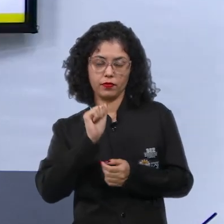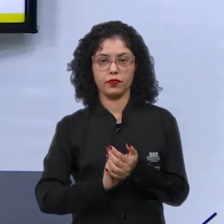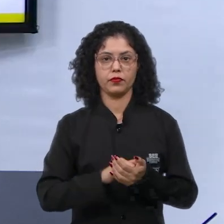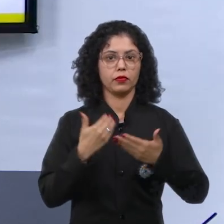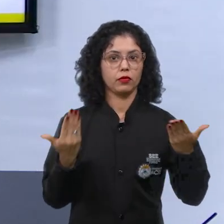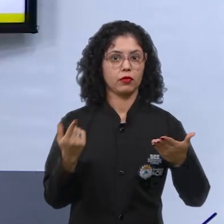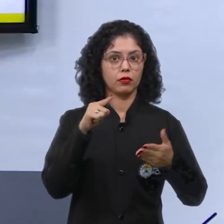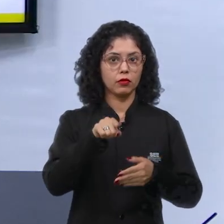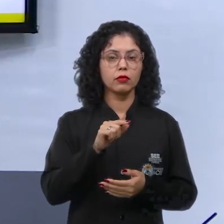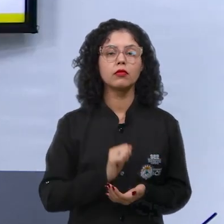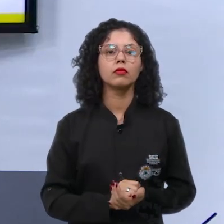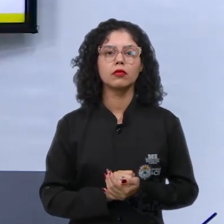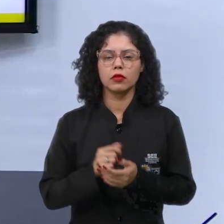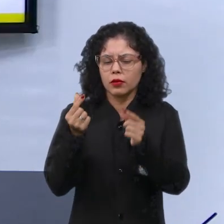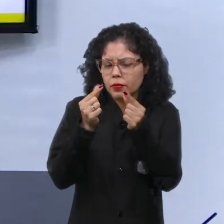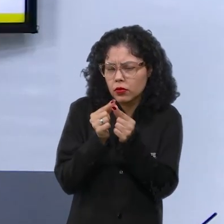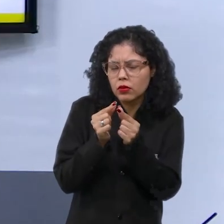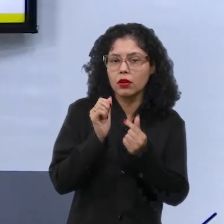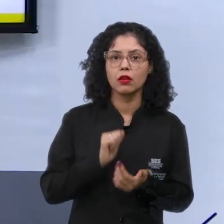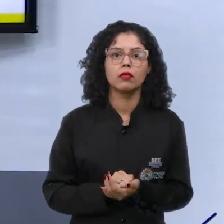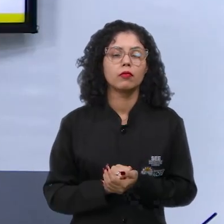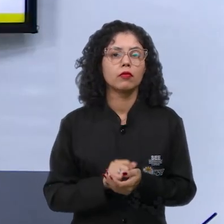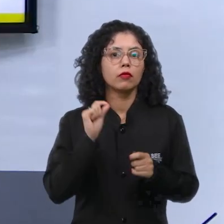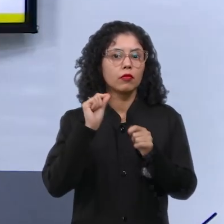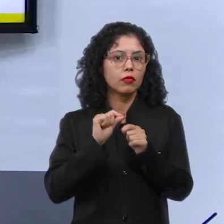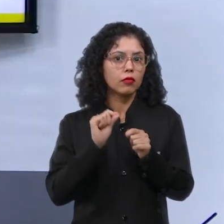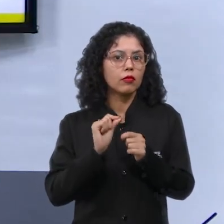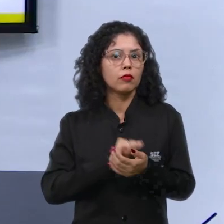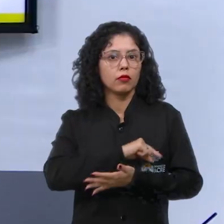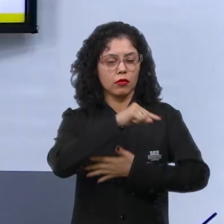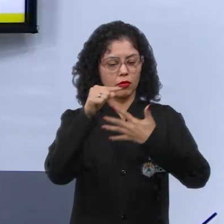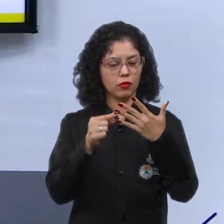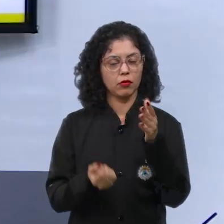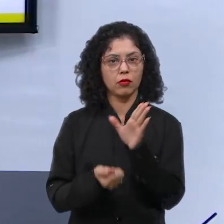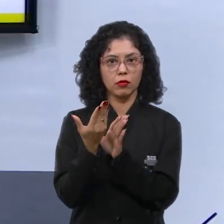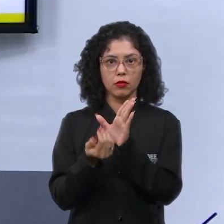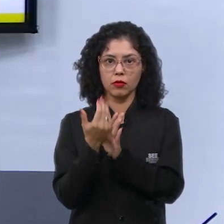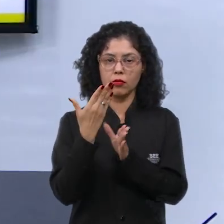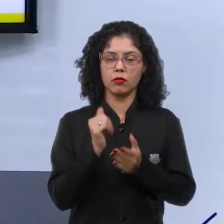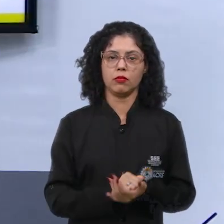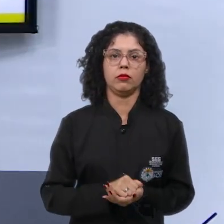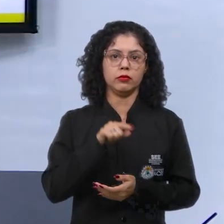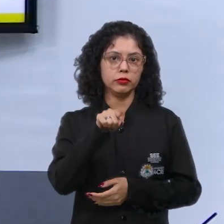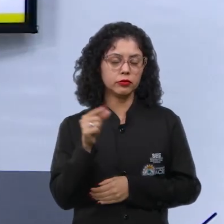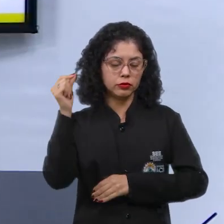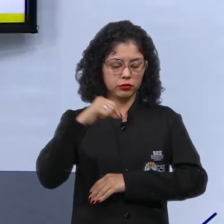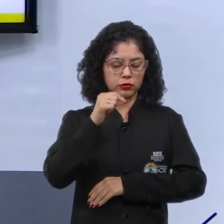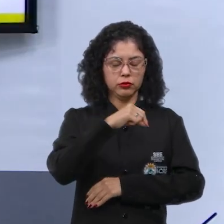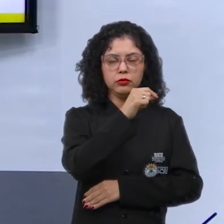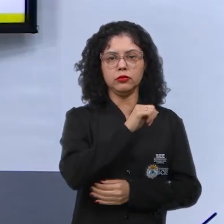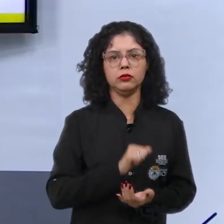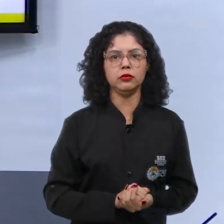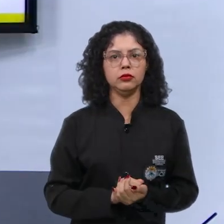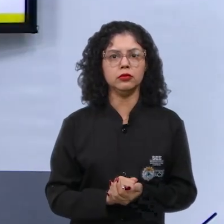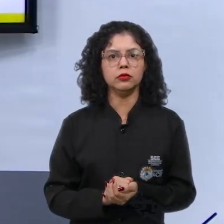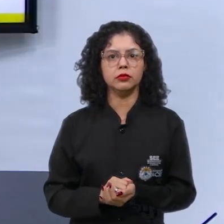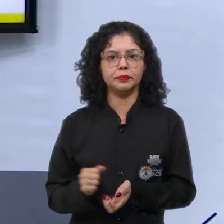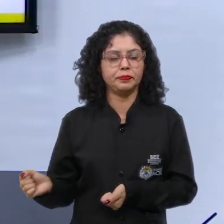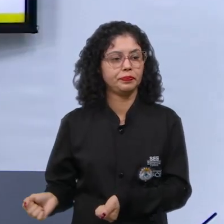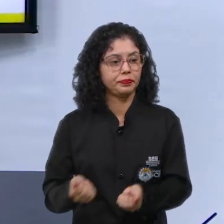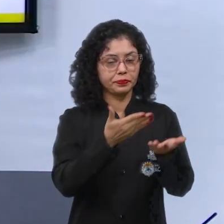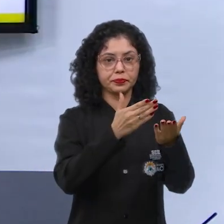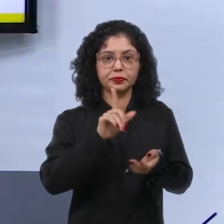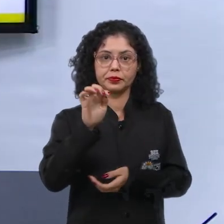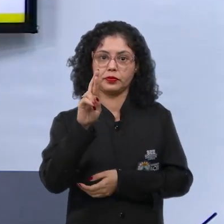essa microvespa. Ela faz várias produções desse inseto e joga lá na lavoura.